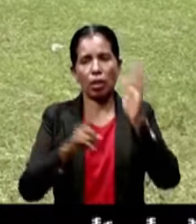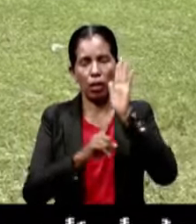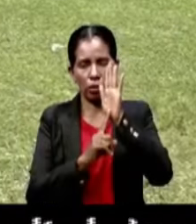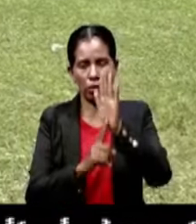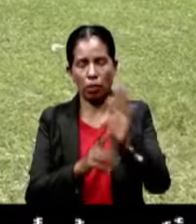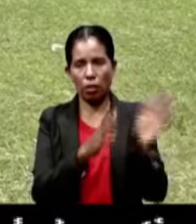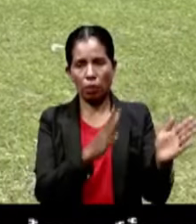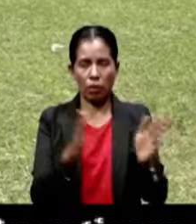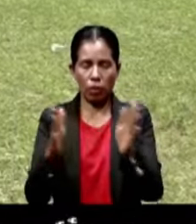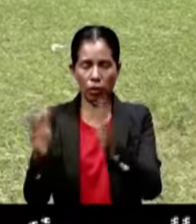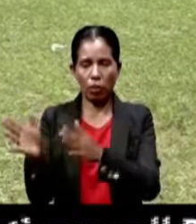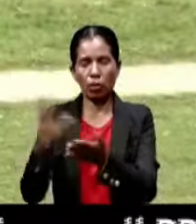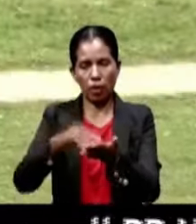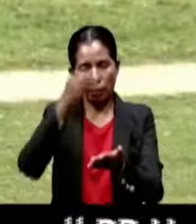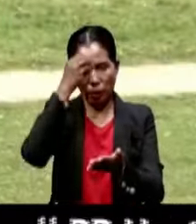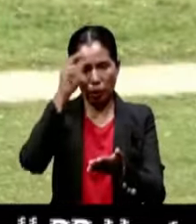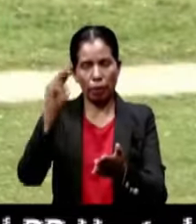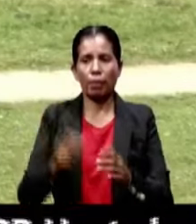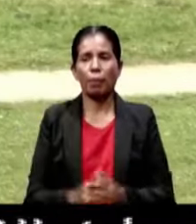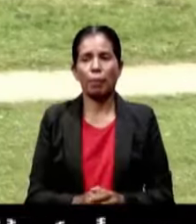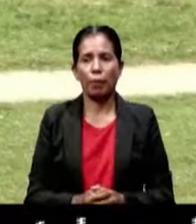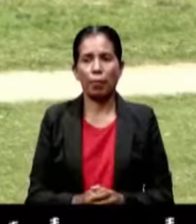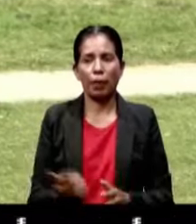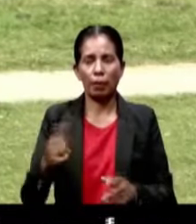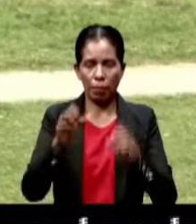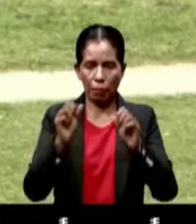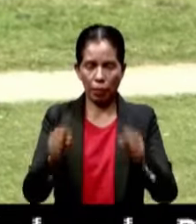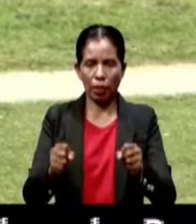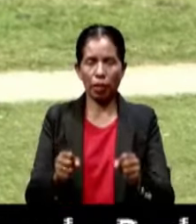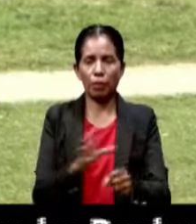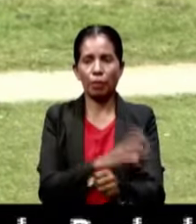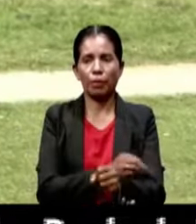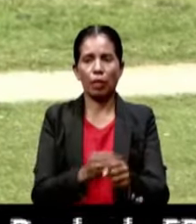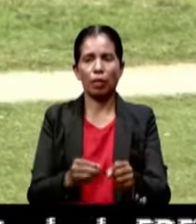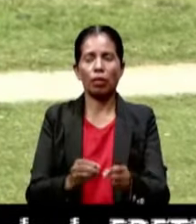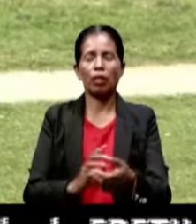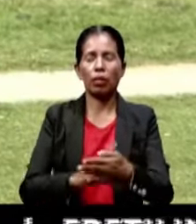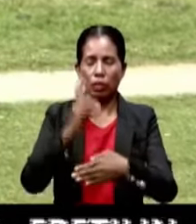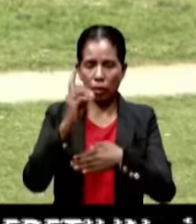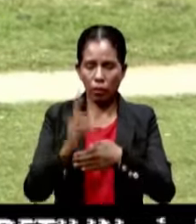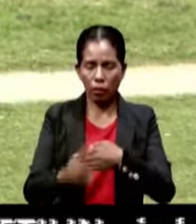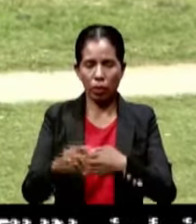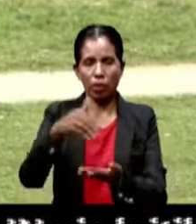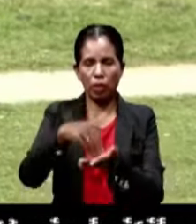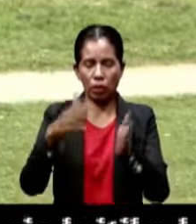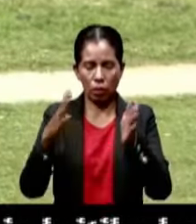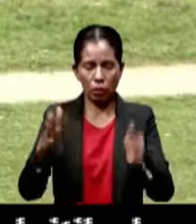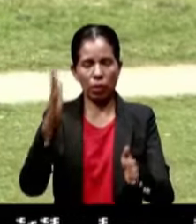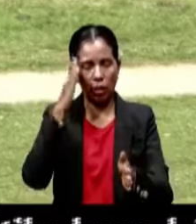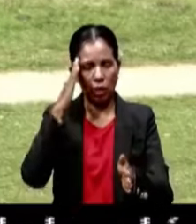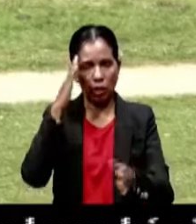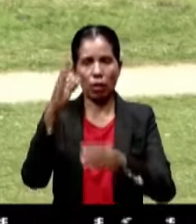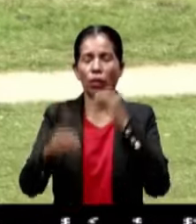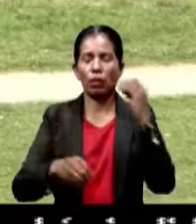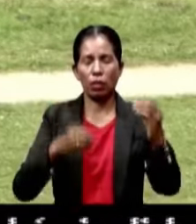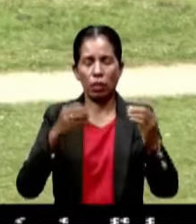a processo ensino-aprendizagem. Ato nune, bele promove, no desenvolve cada estudante ni conhecimento,